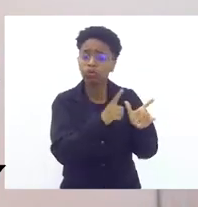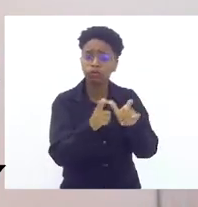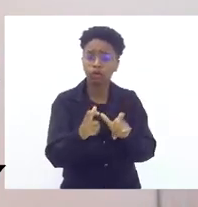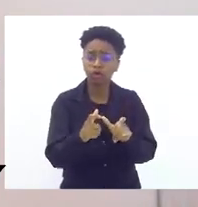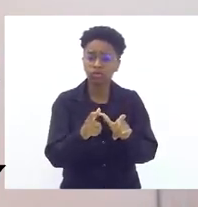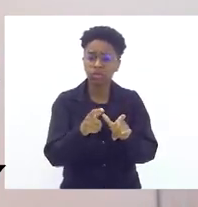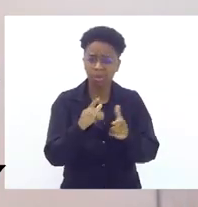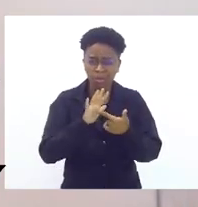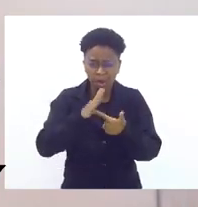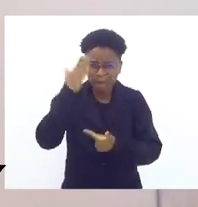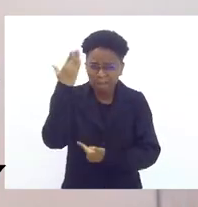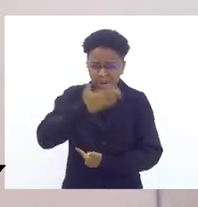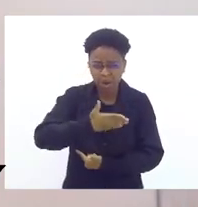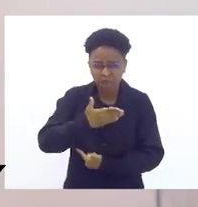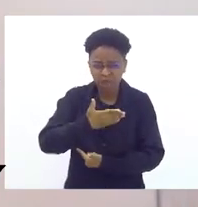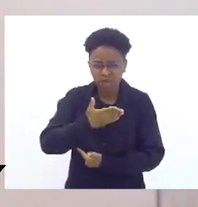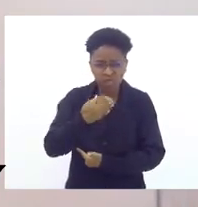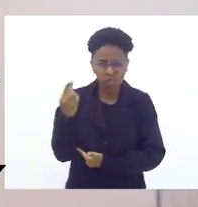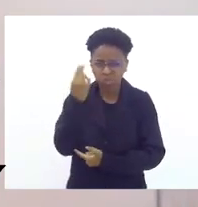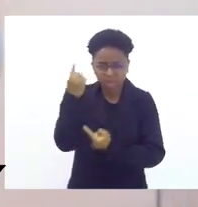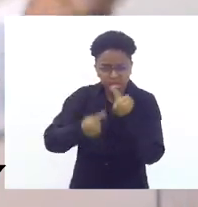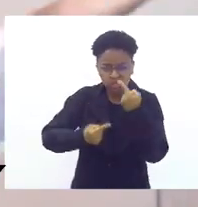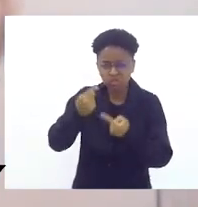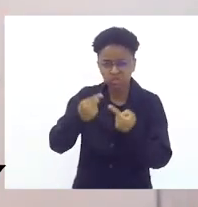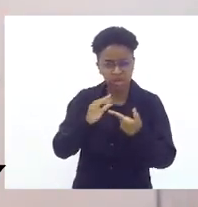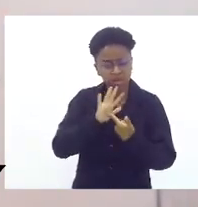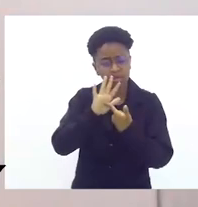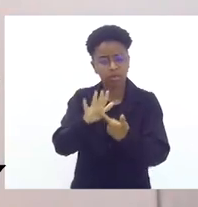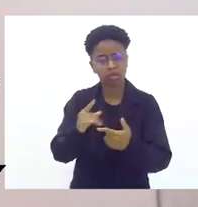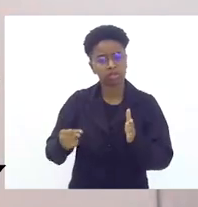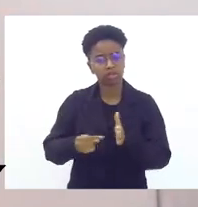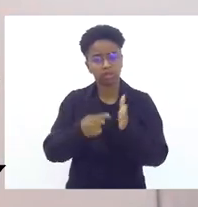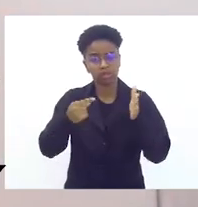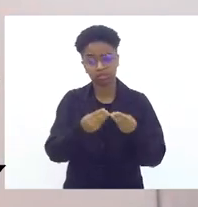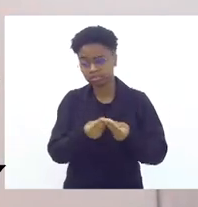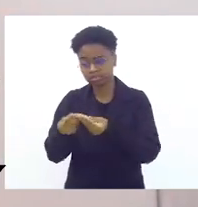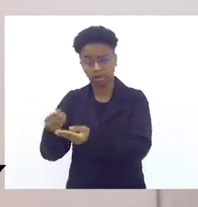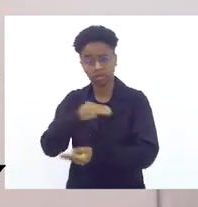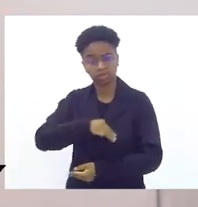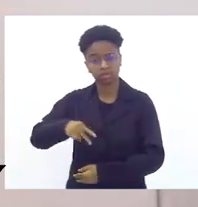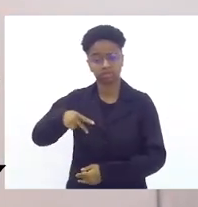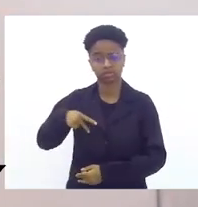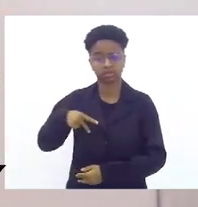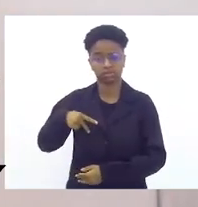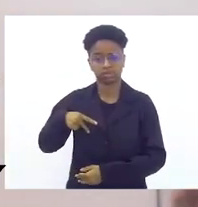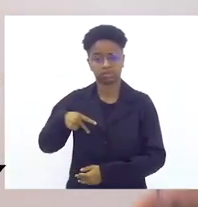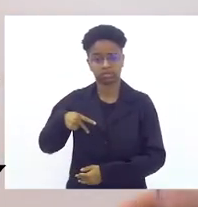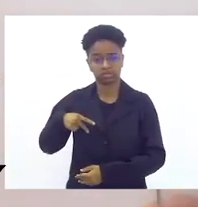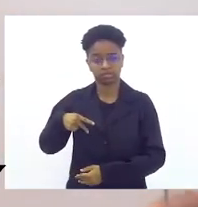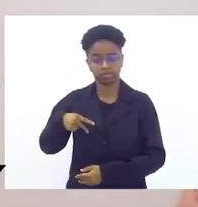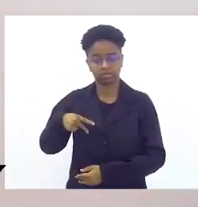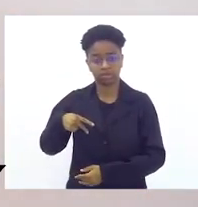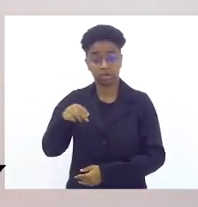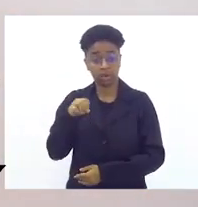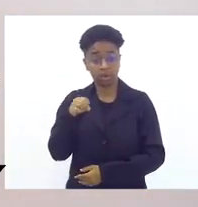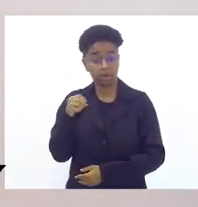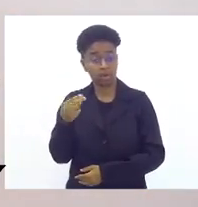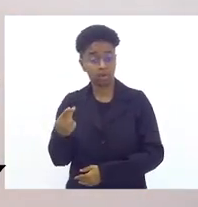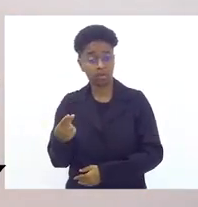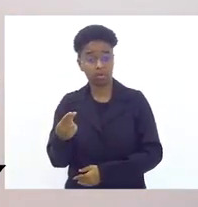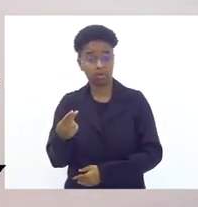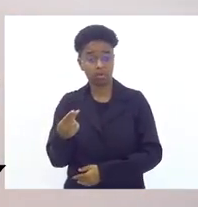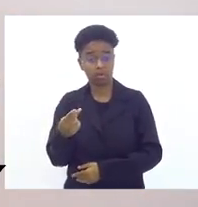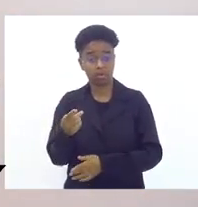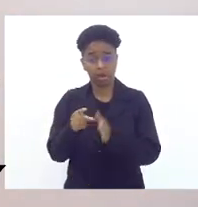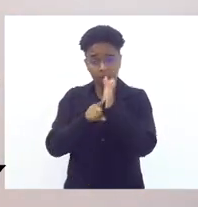a prova e refutável para oferecer denúncia no ministério público para que a própria a